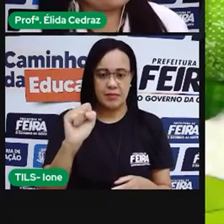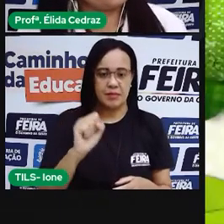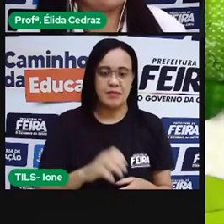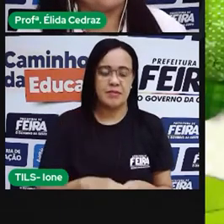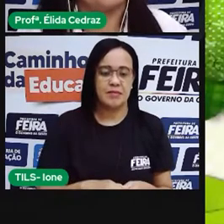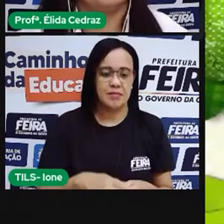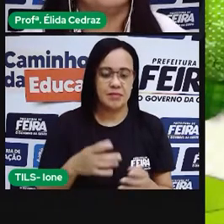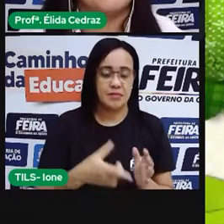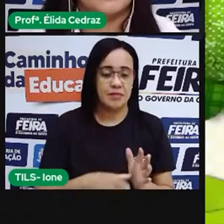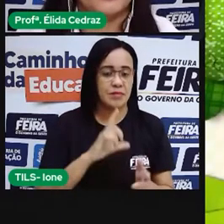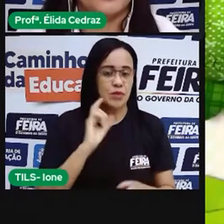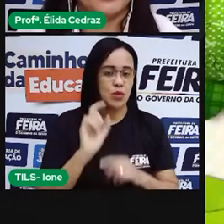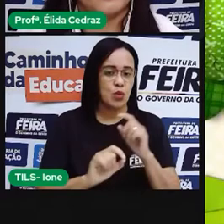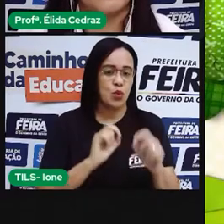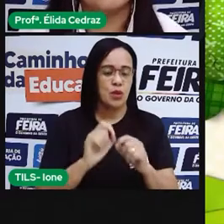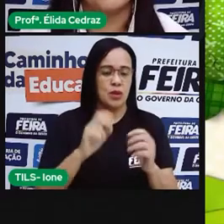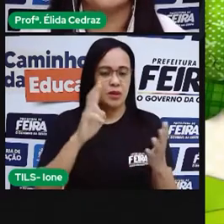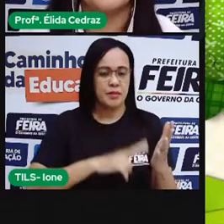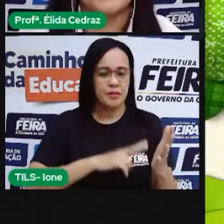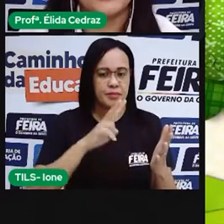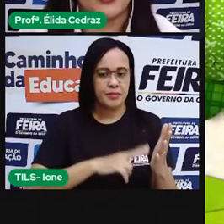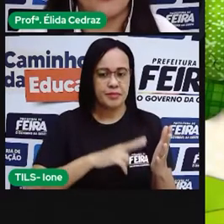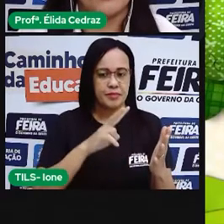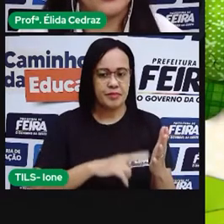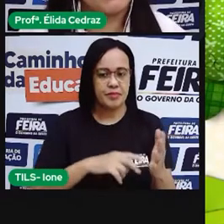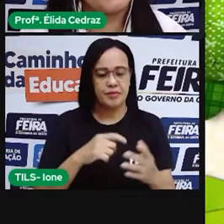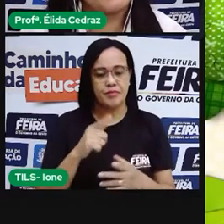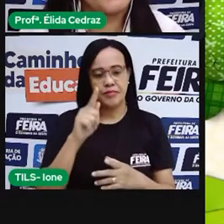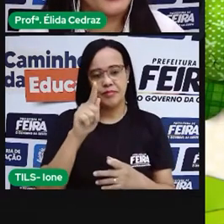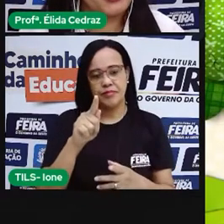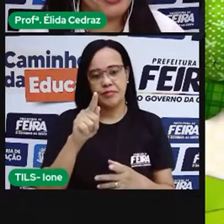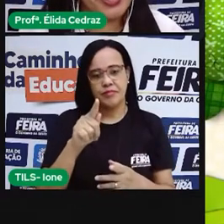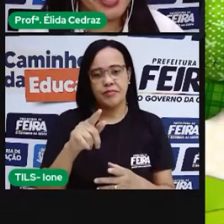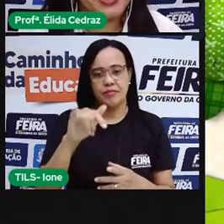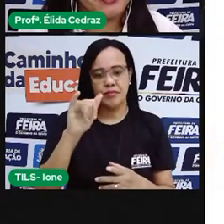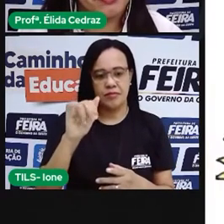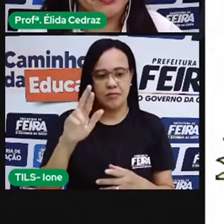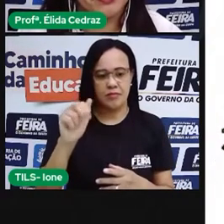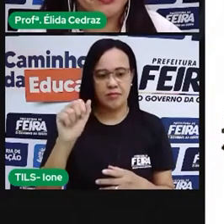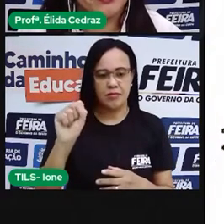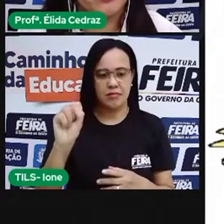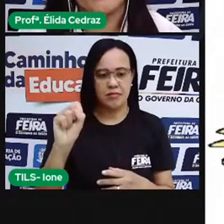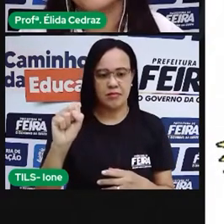Antes de tudo, uma leitura. O Girassol, de Vinícius de Moraes.